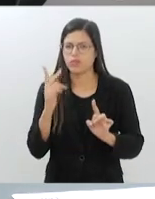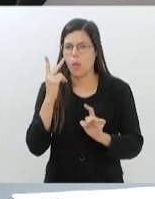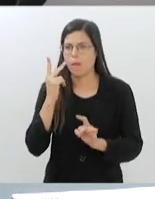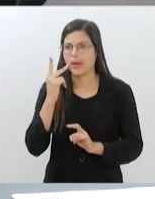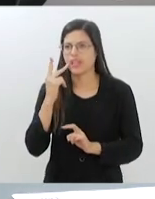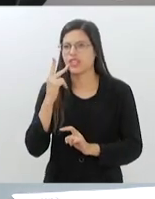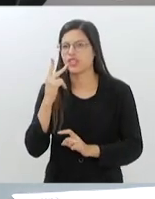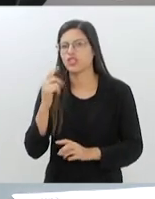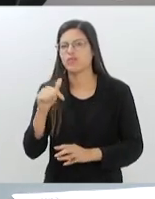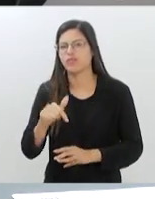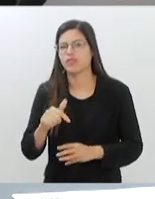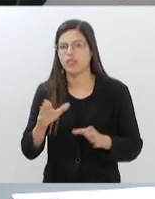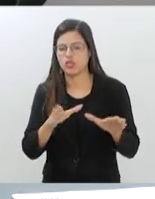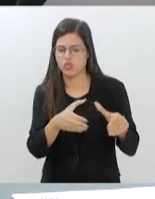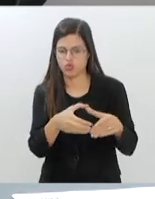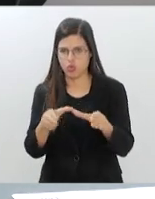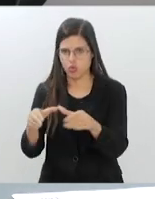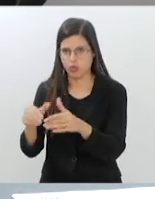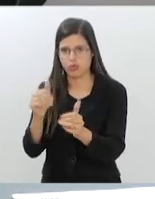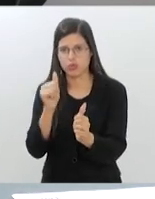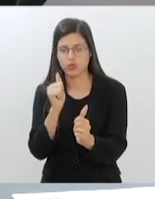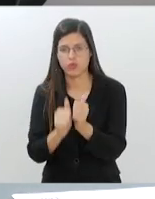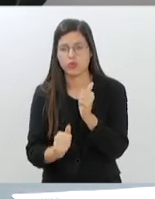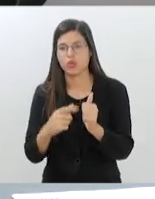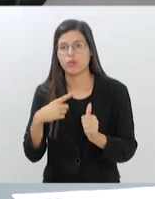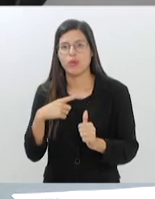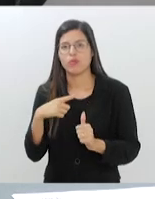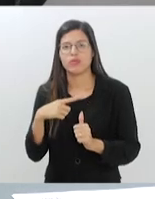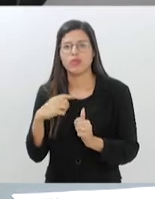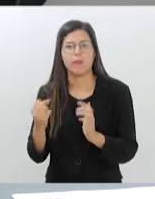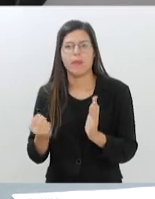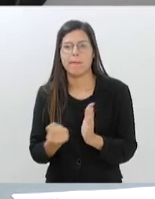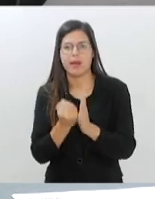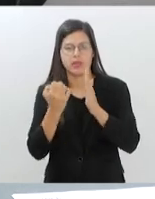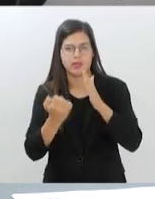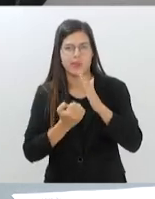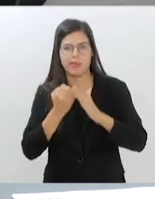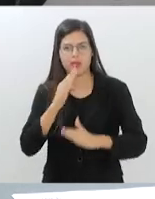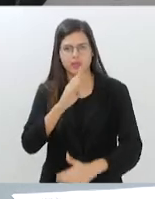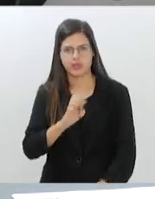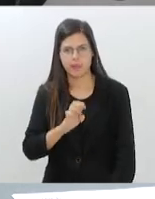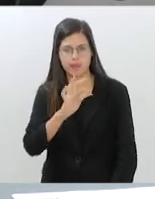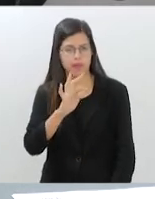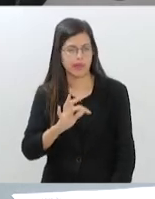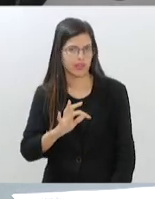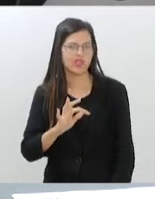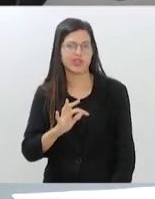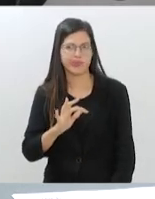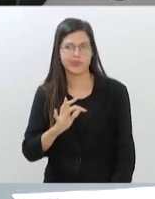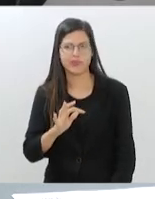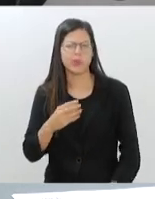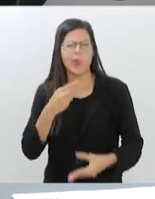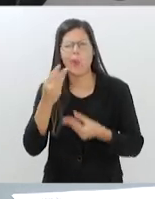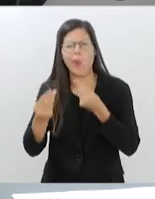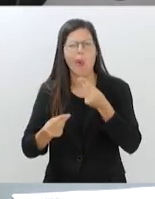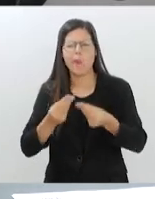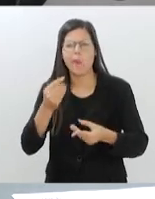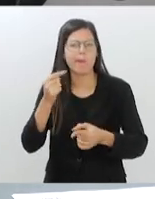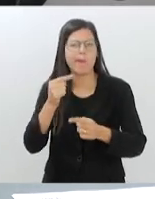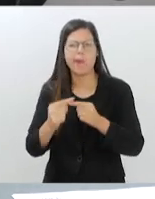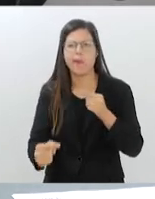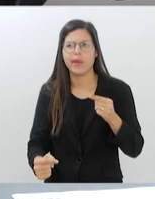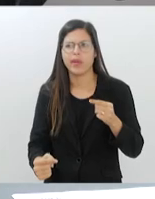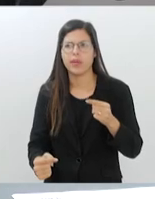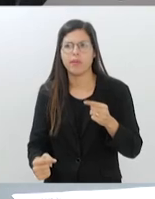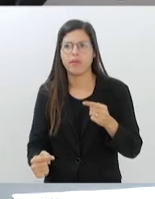camisa aí eu me pergunto como é que a gente proíbe essa questão né